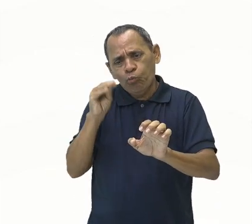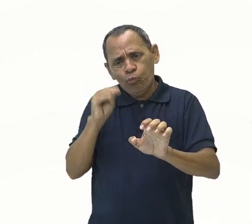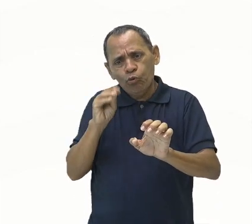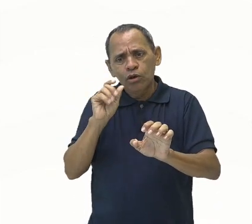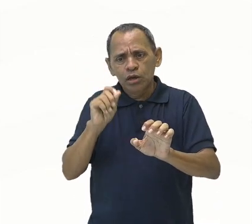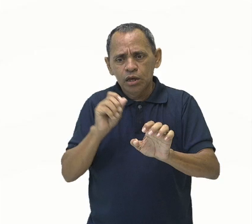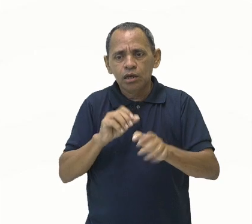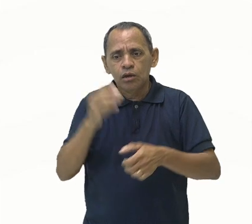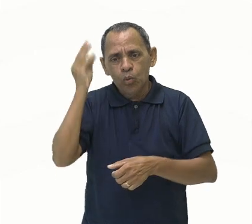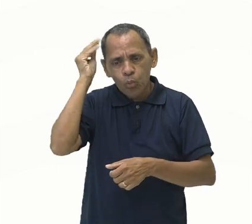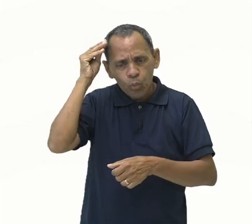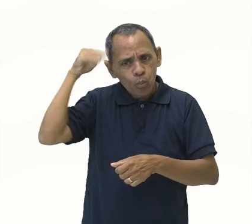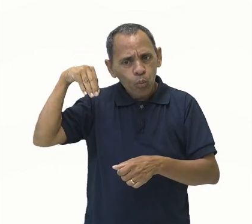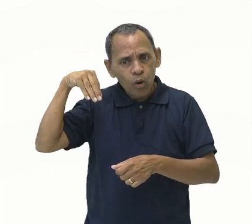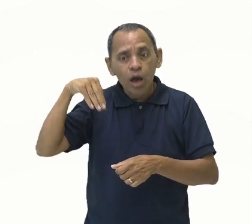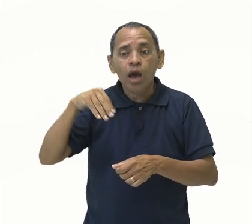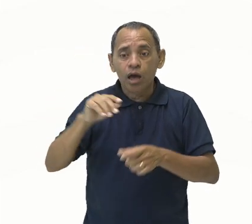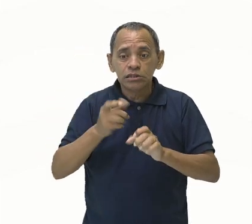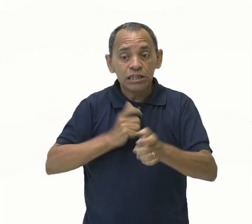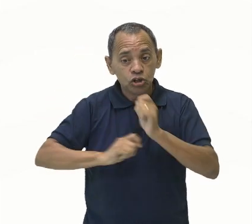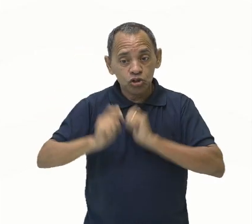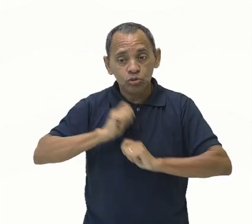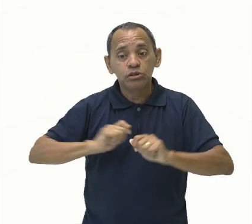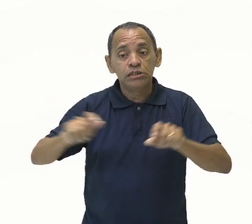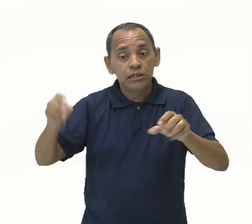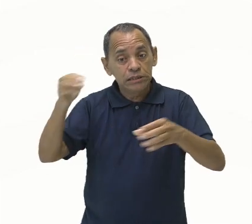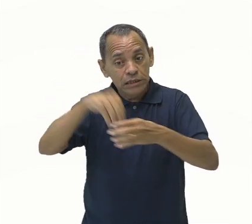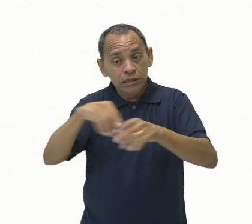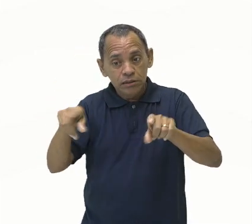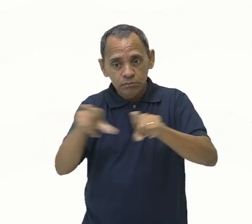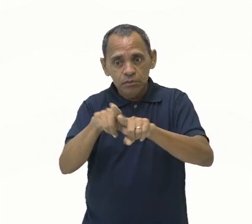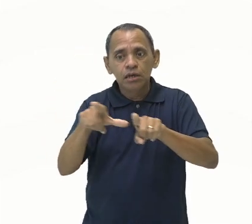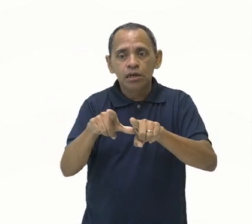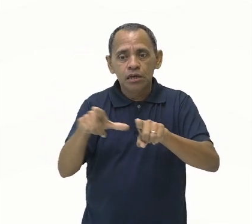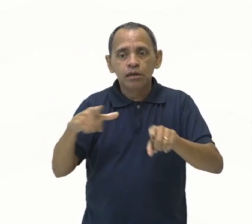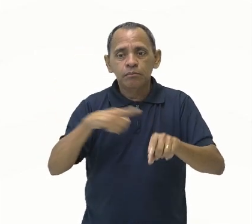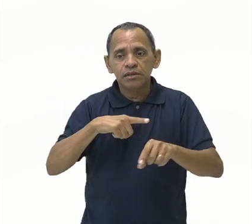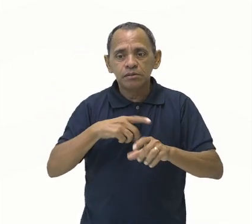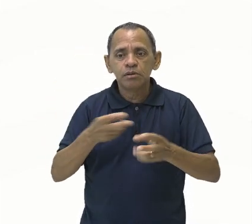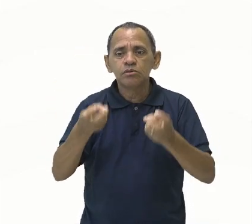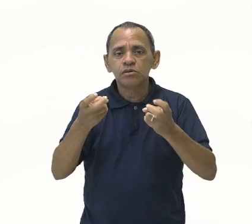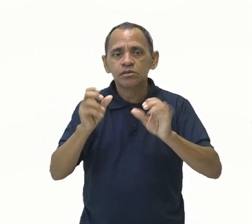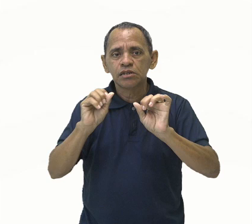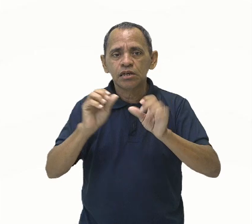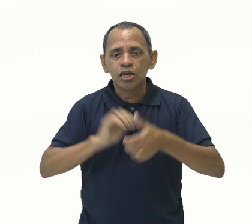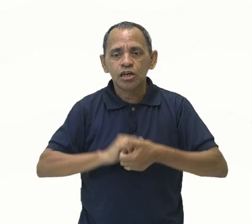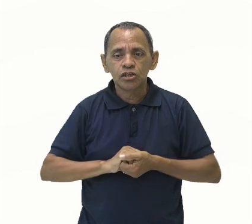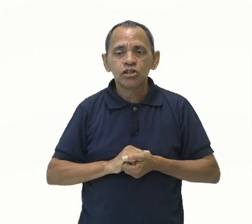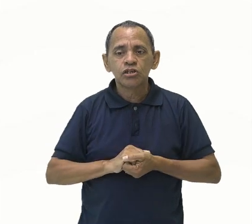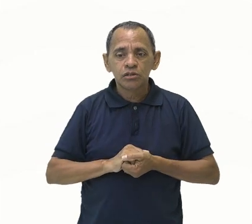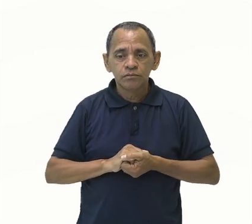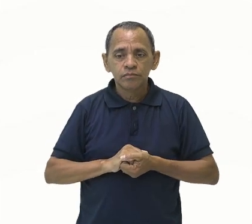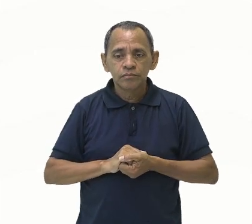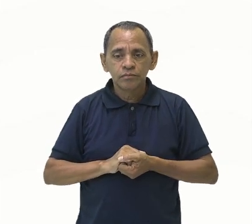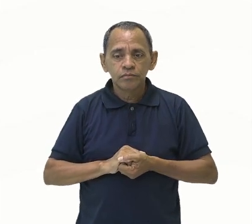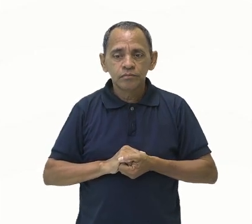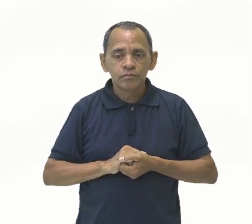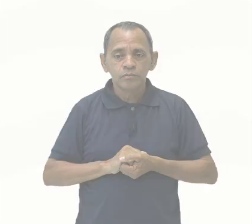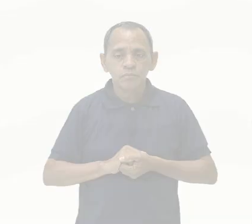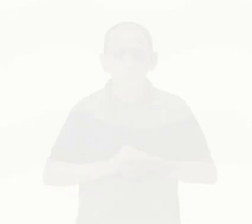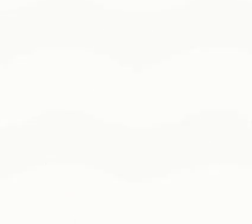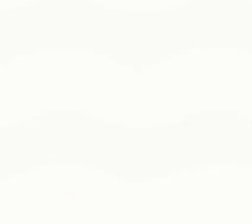mais. Mas a gente vem observando que houve um aumento, né, nos últimos 2 anos, né,